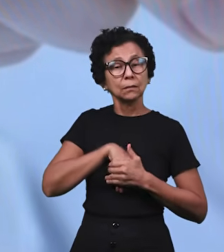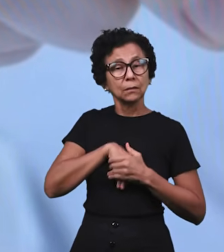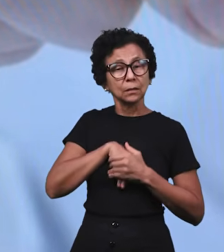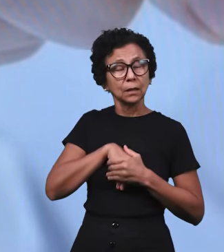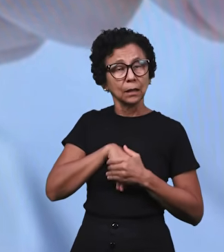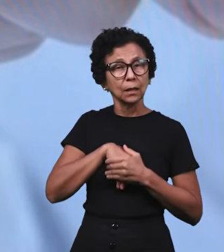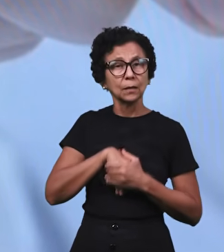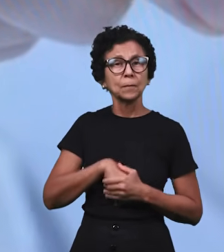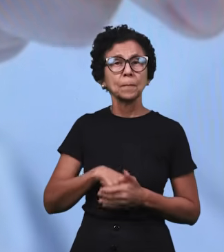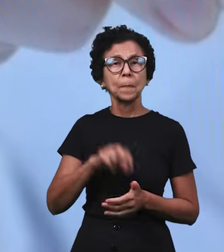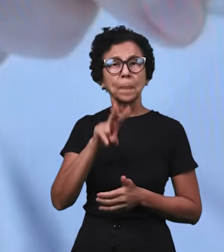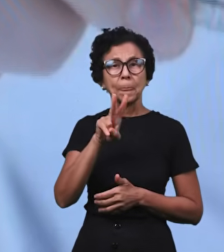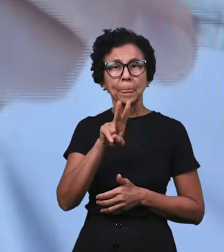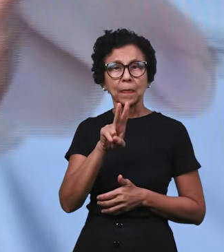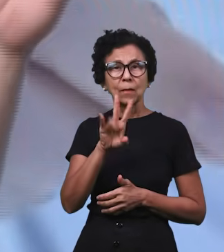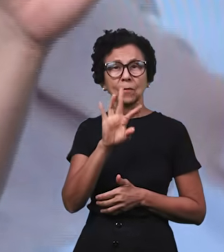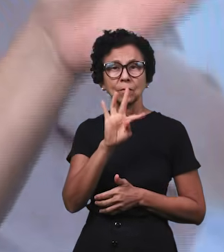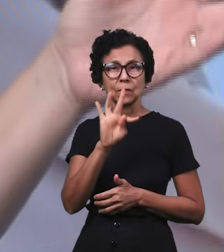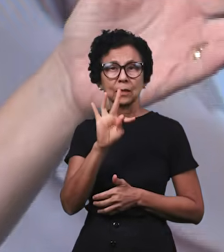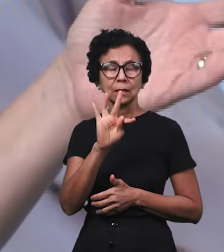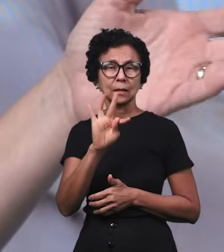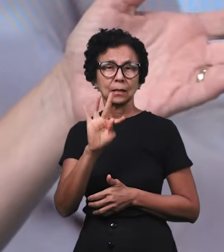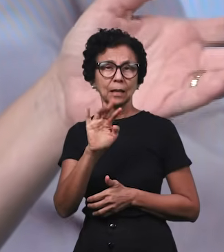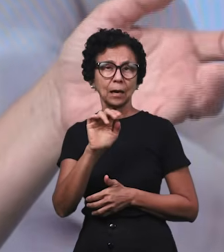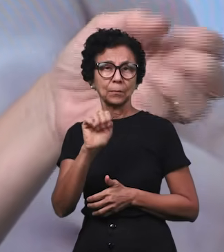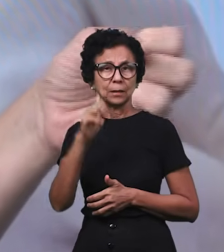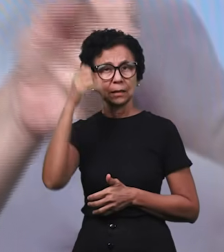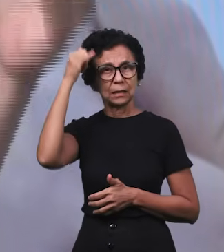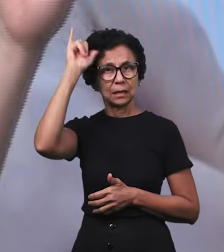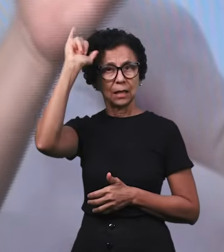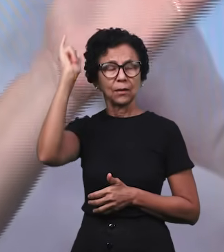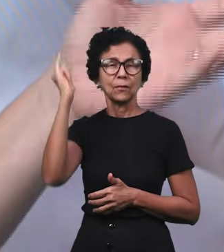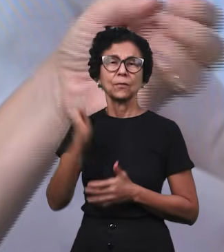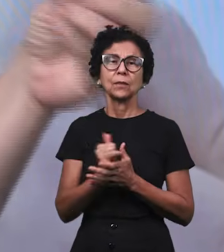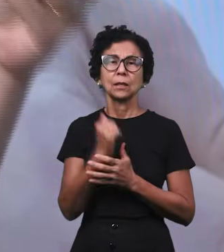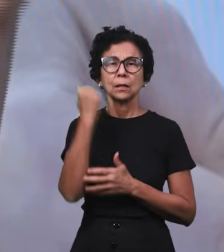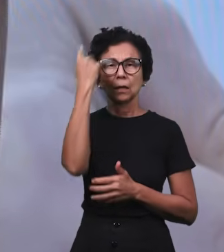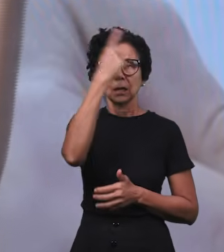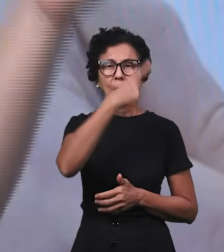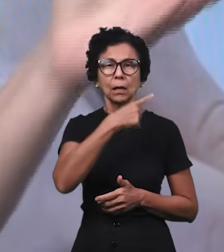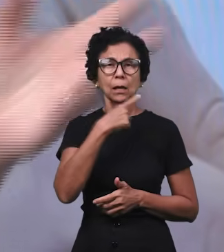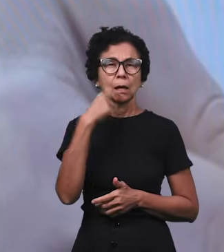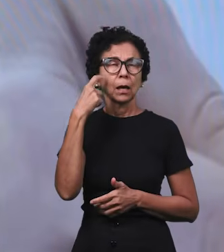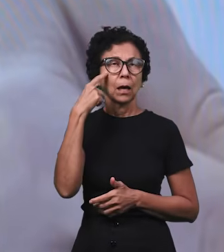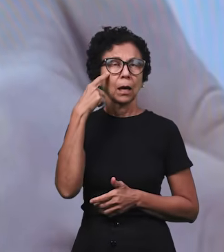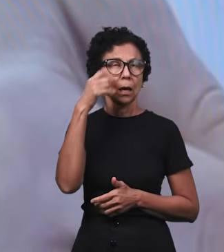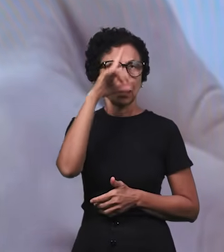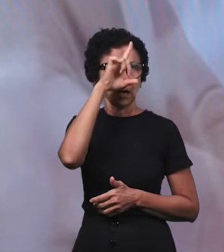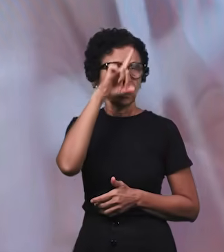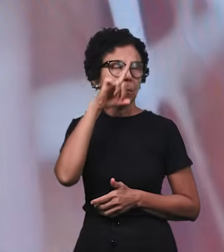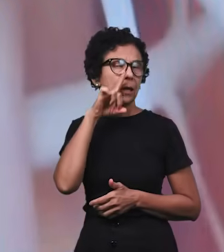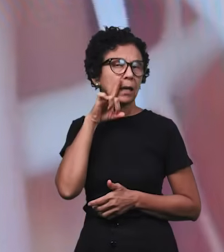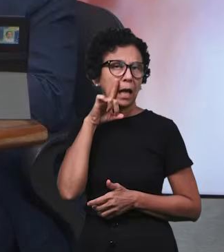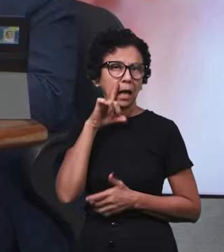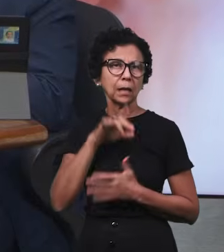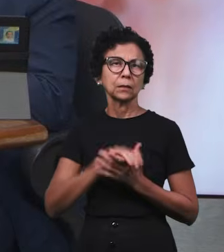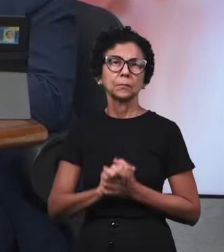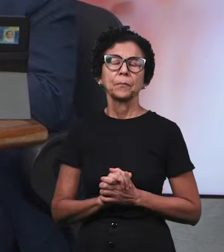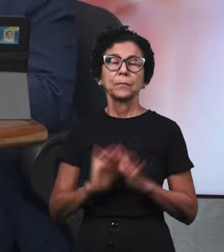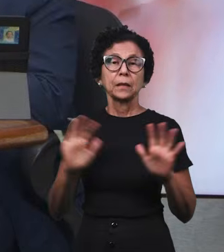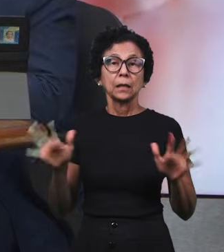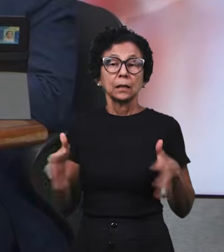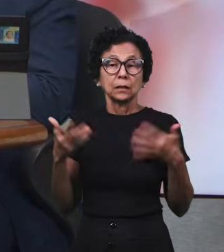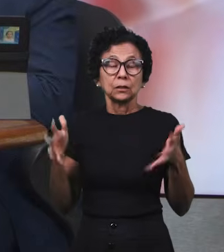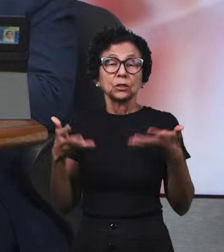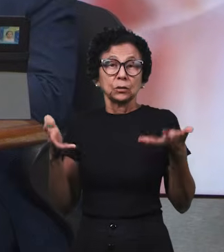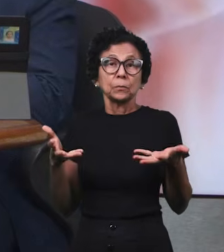de uma vitamina chamada eritropoetina, que evita anemia, né, que age na medula, estimulando a produção do glóbulo vermelho, né,